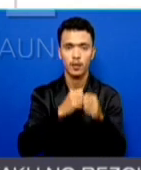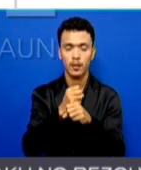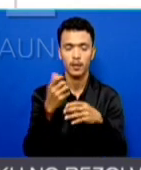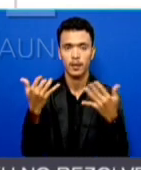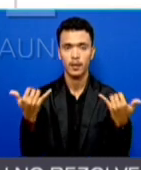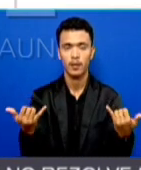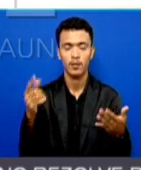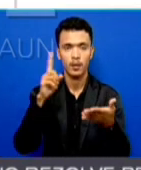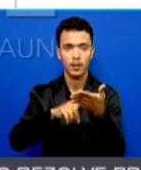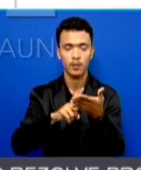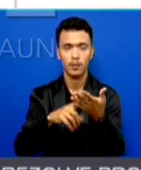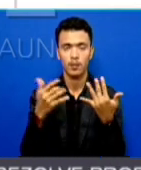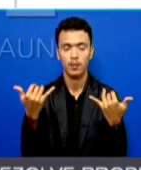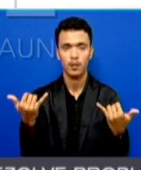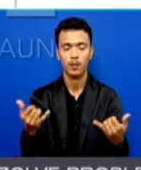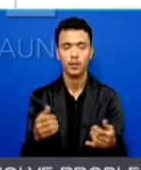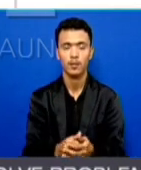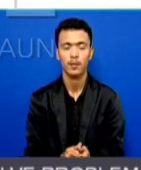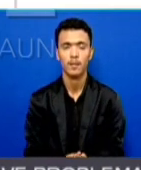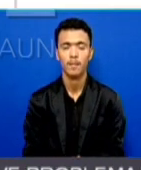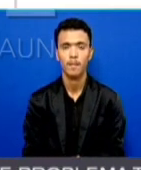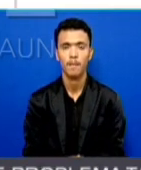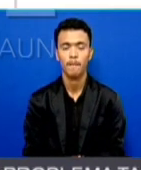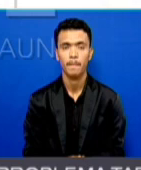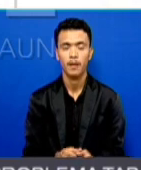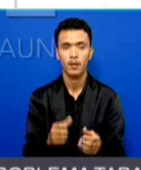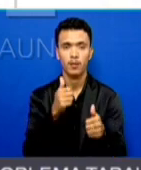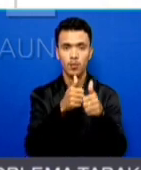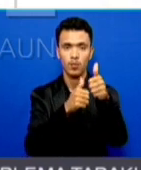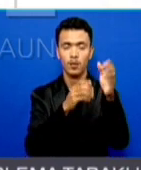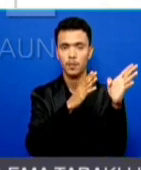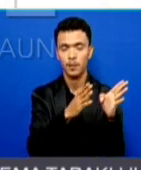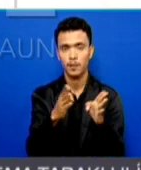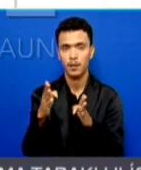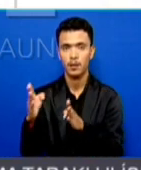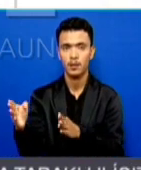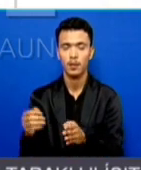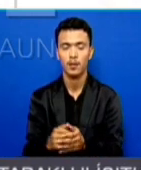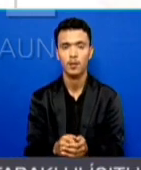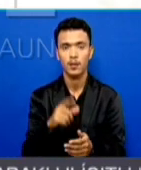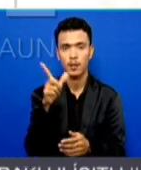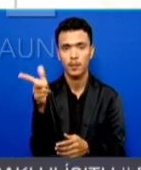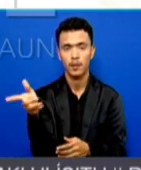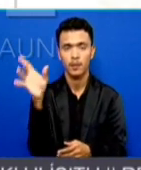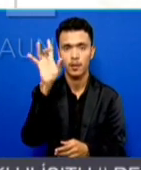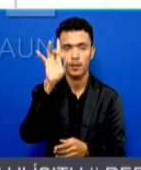aqui a discussão, sirene, da labara como a tuir preparação ba COP28, né?